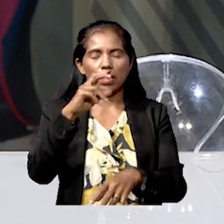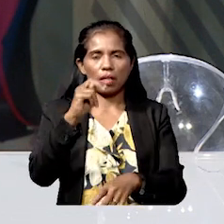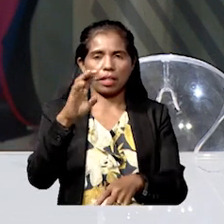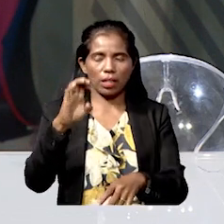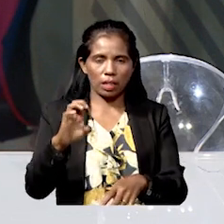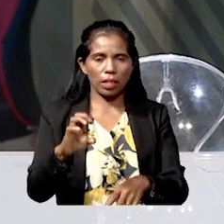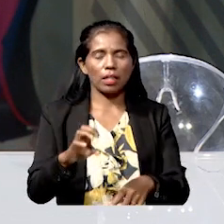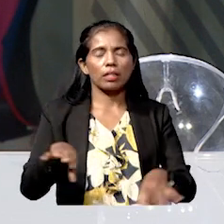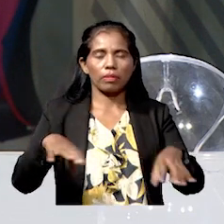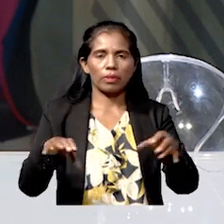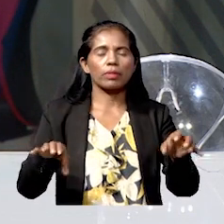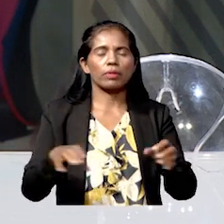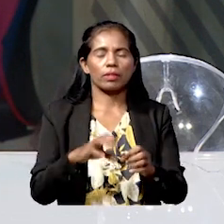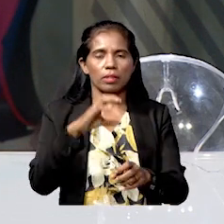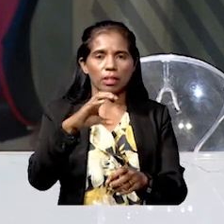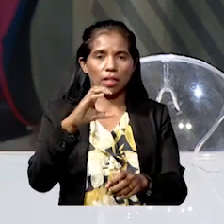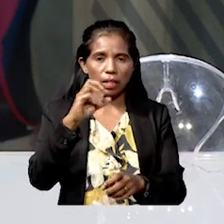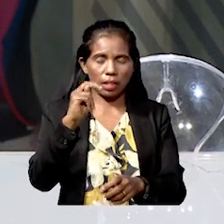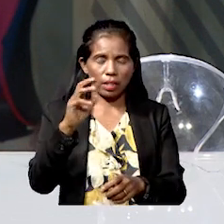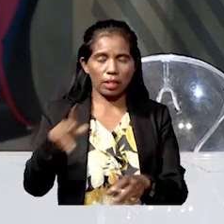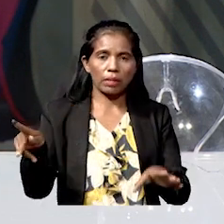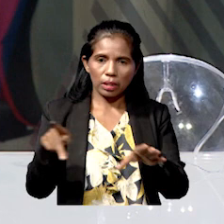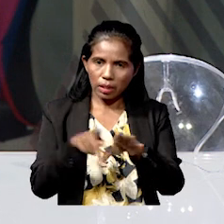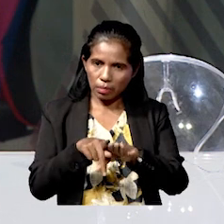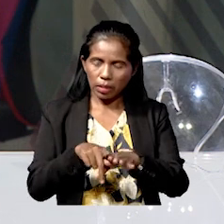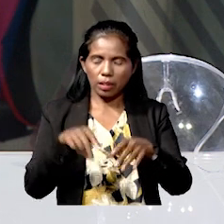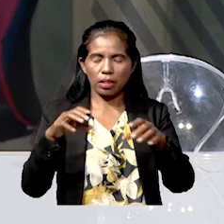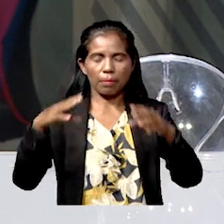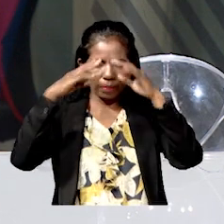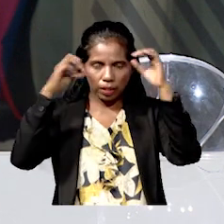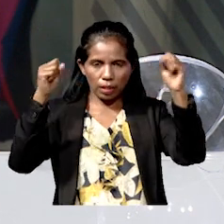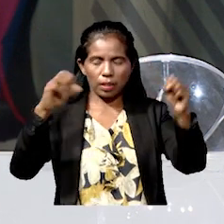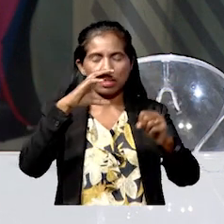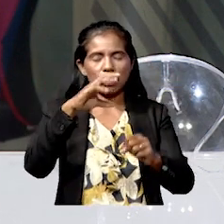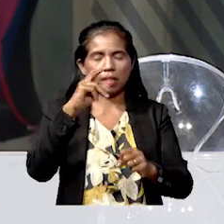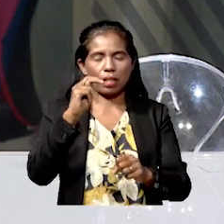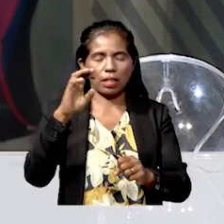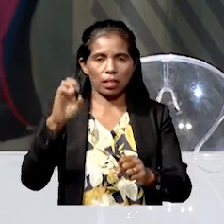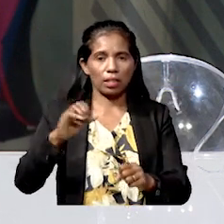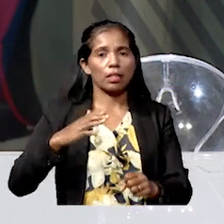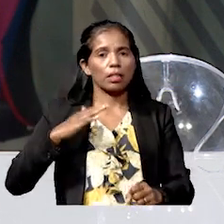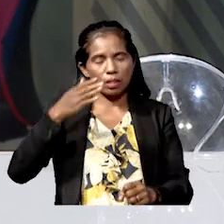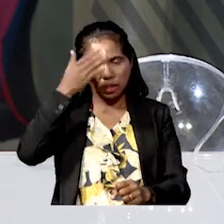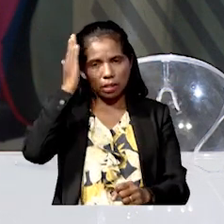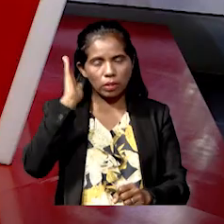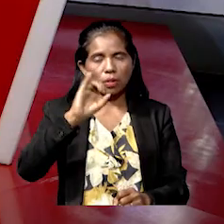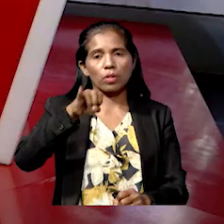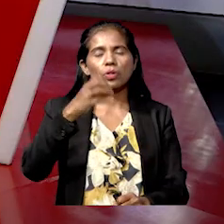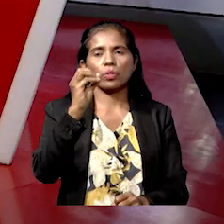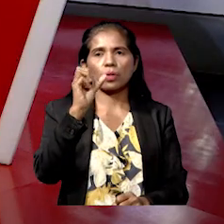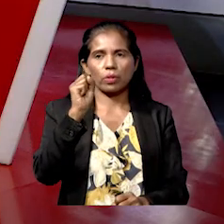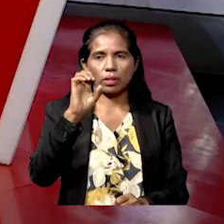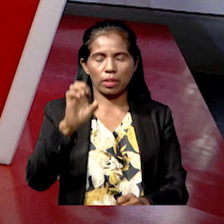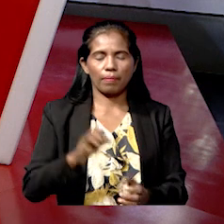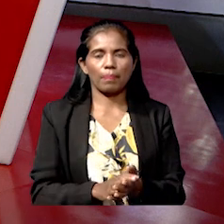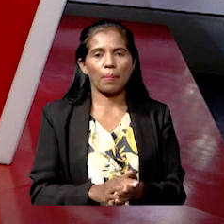processo NETOMAC, marca na presença do estúdio GEMEN, presidente CNE, senhor José Agostinho Belo. Boa noite e bem-vindo ao